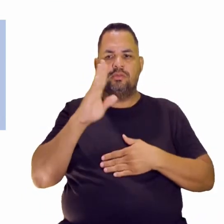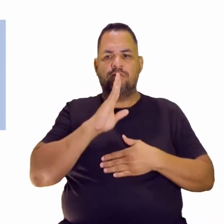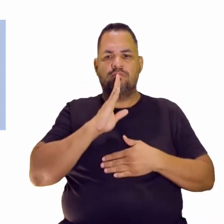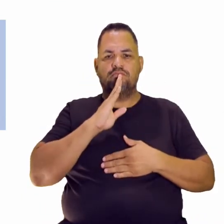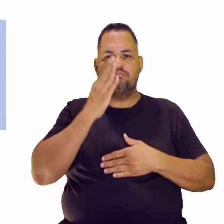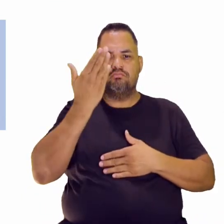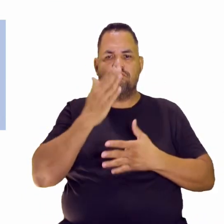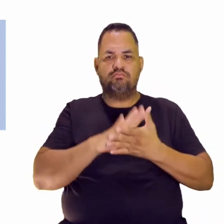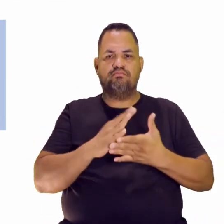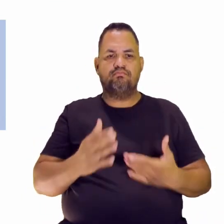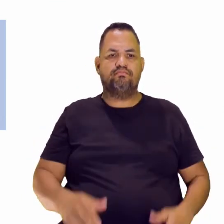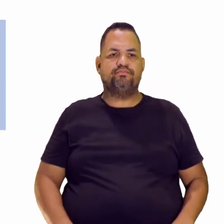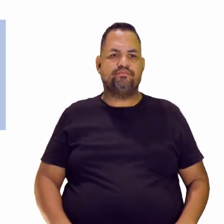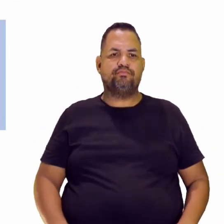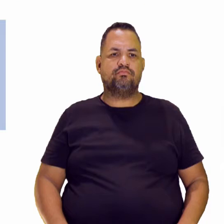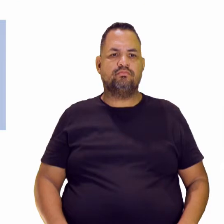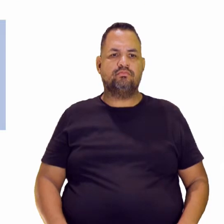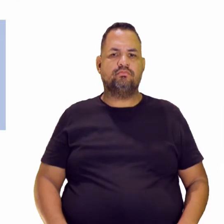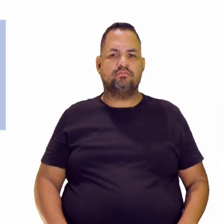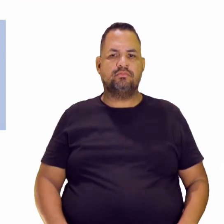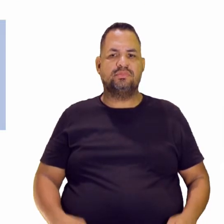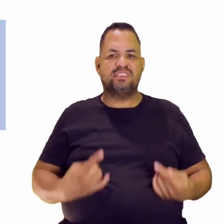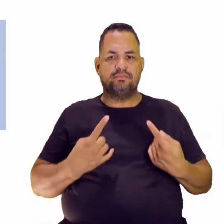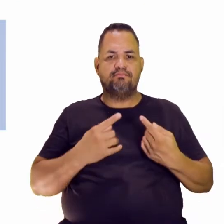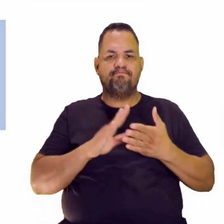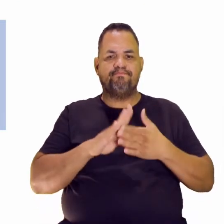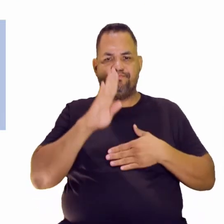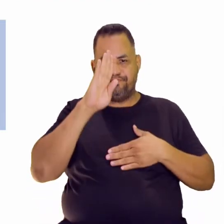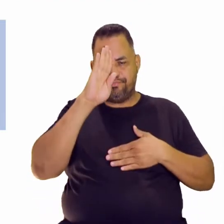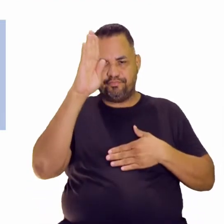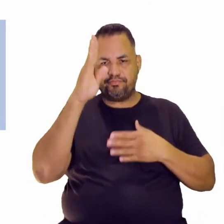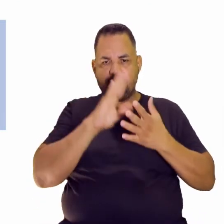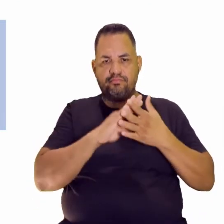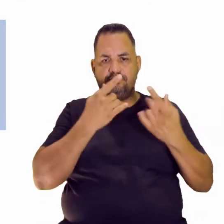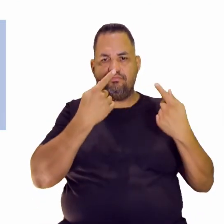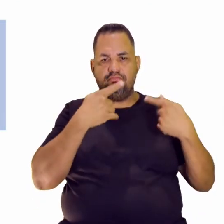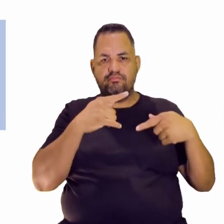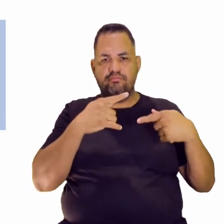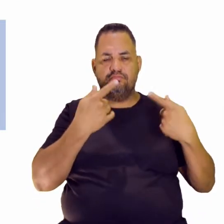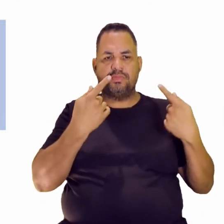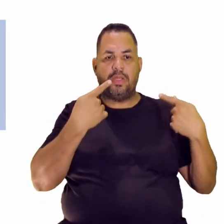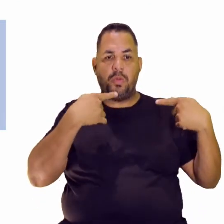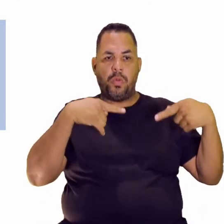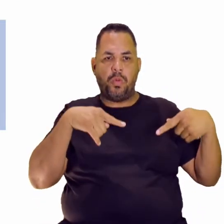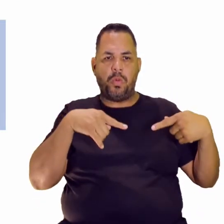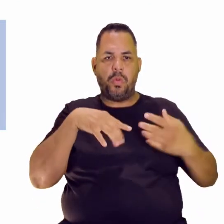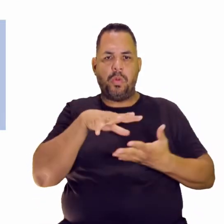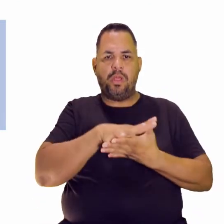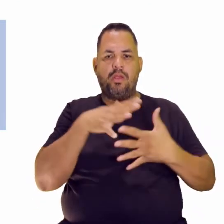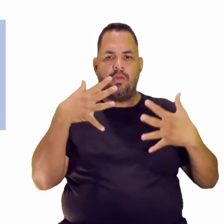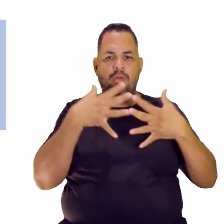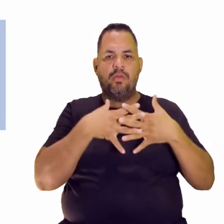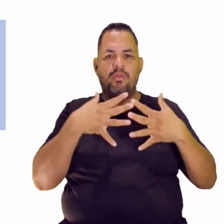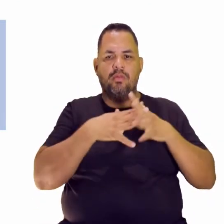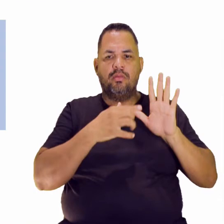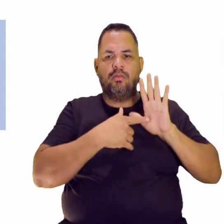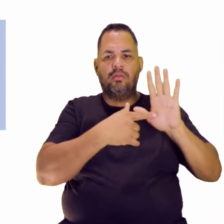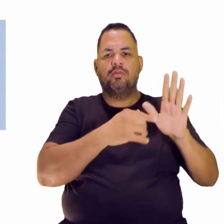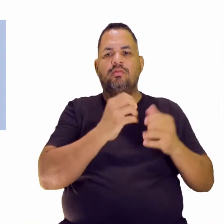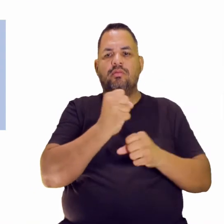foi esse quadro aí que foi o ponto central da discussão, da controvérsia na